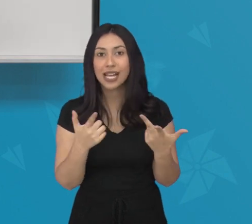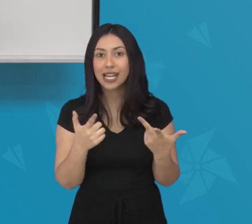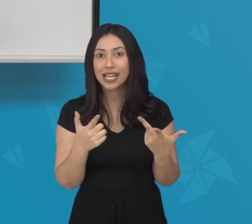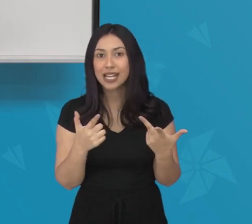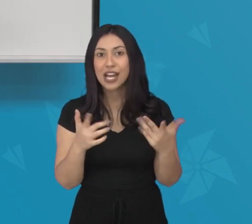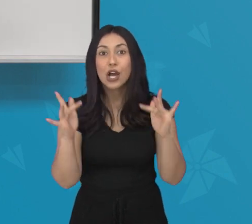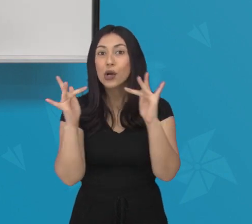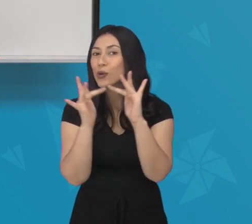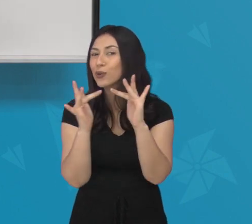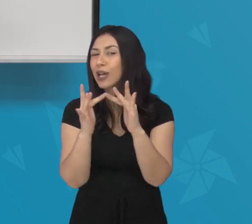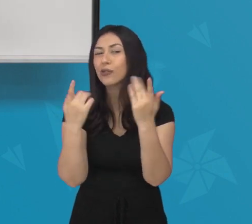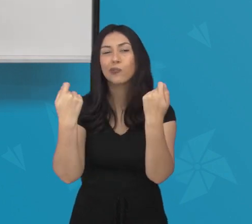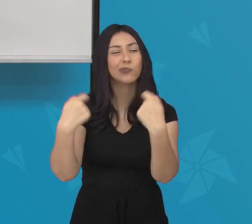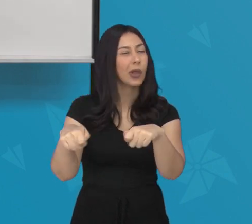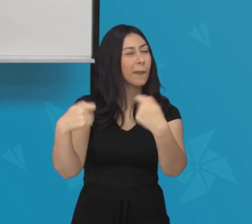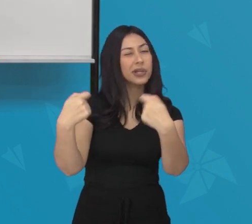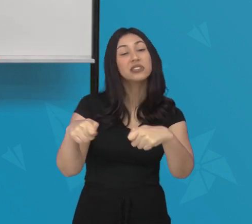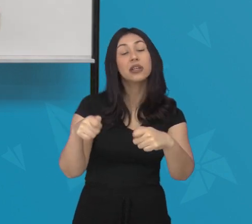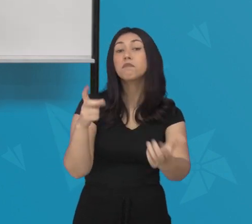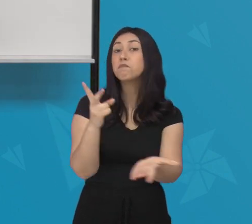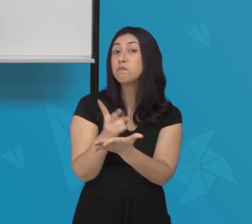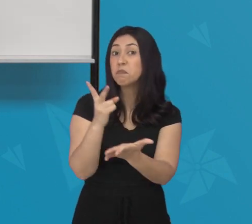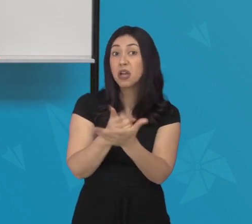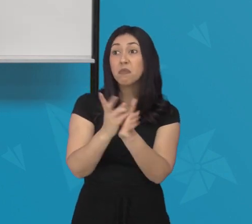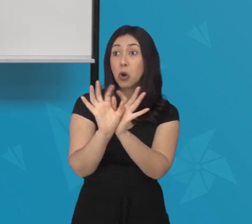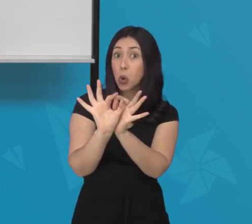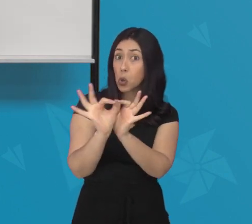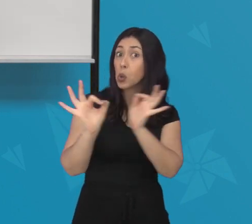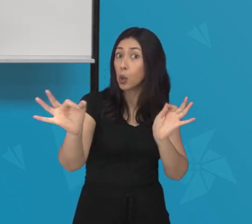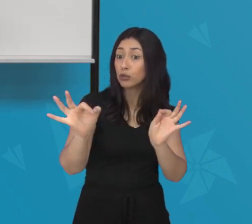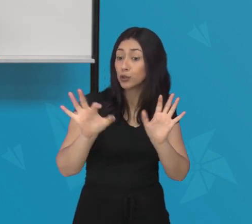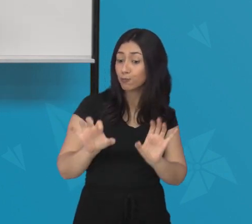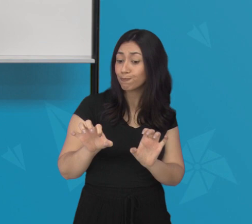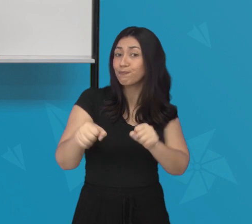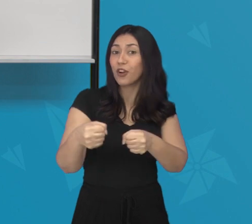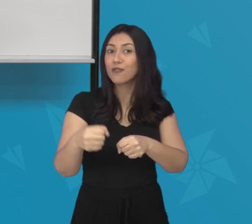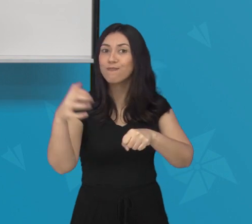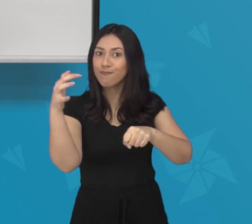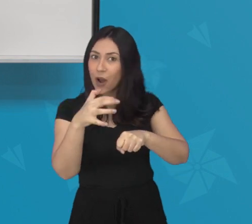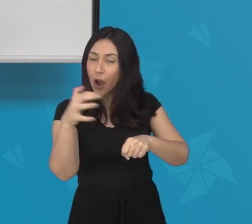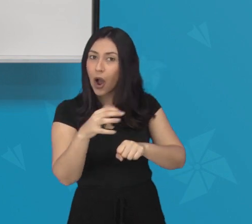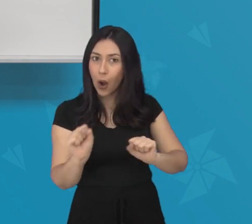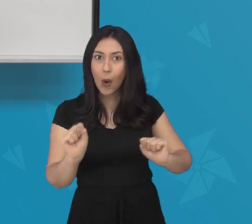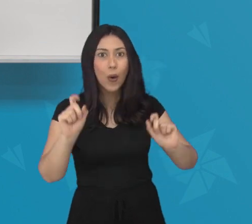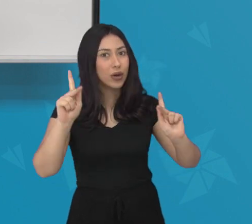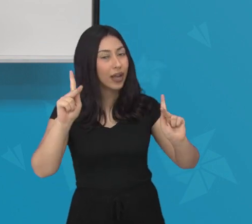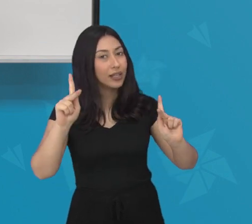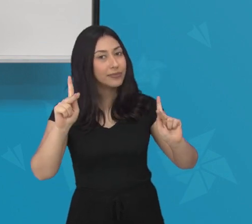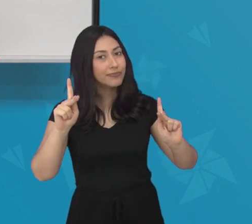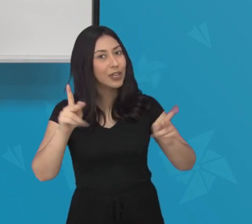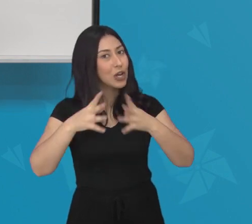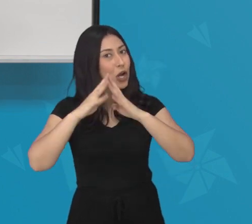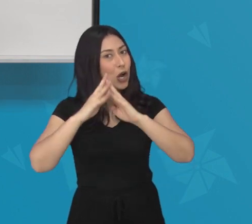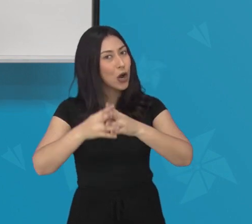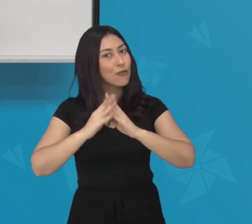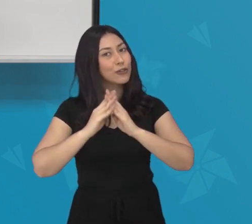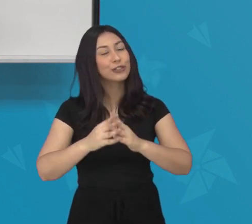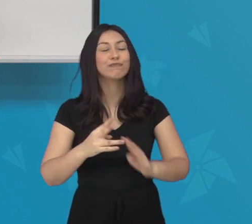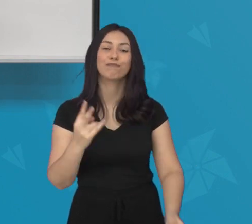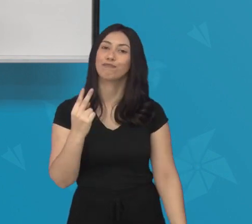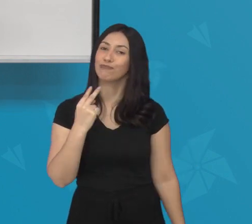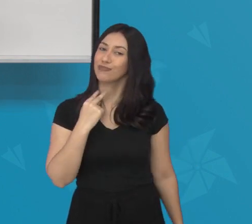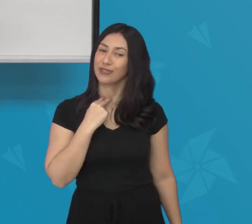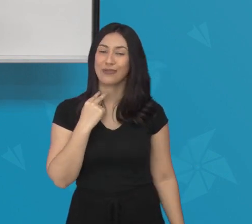contato, são forças que agem à distância. Beleza? Não tem erro, é intuitivo. Só não pode confundir